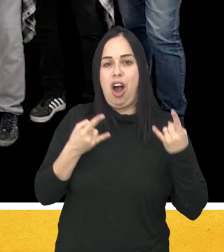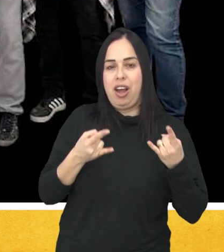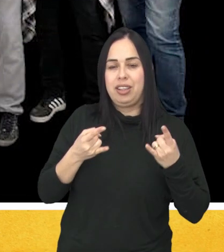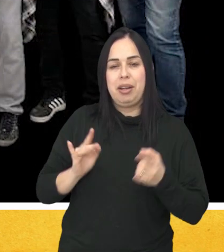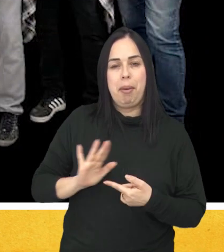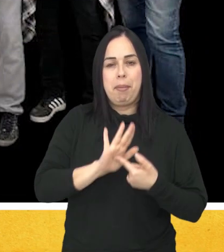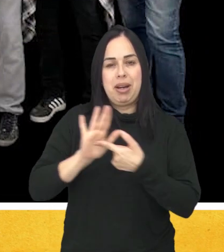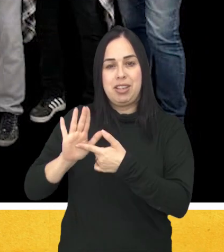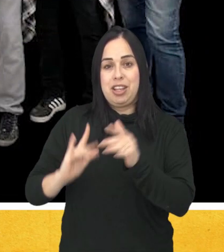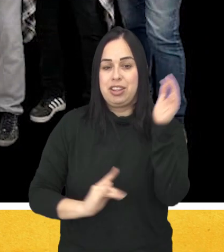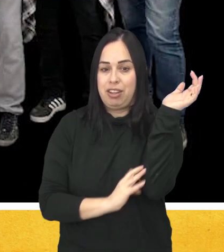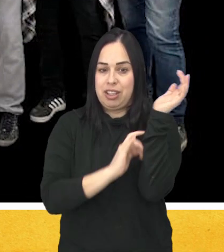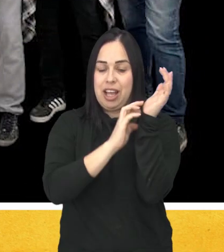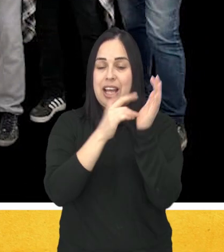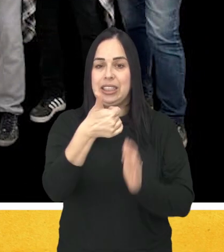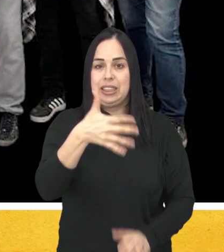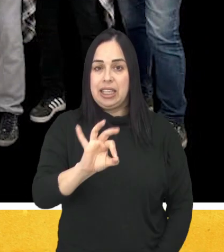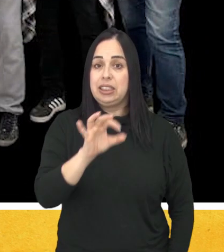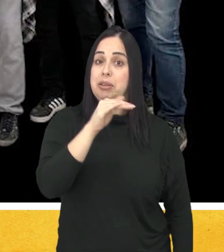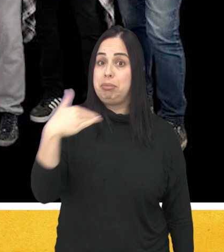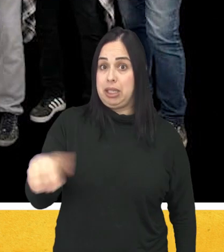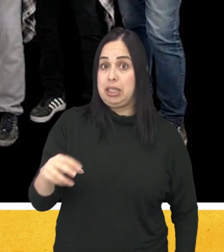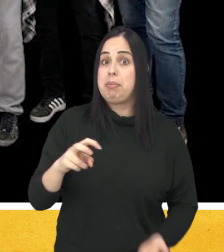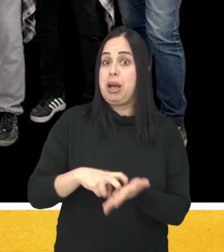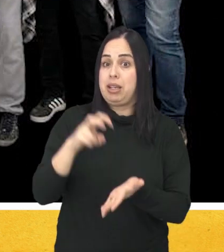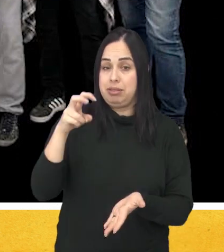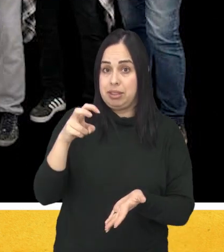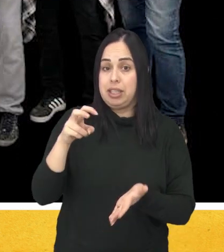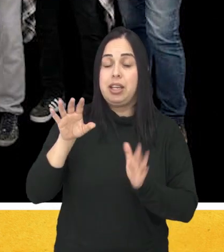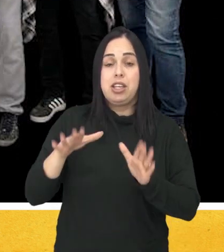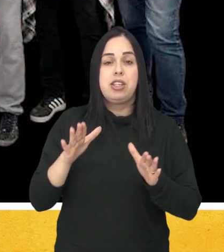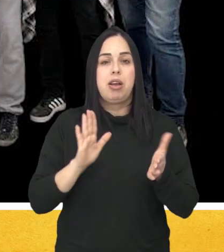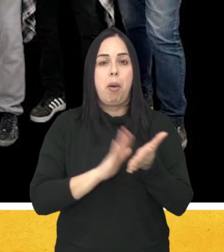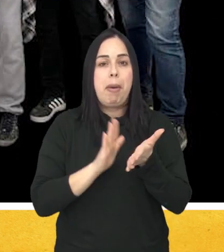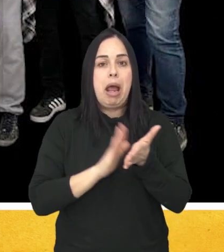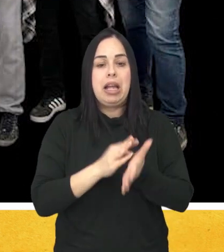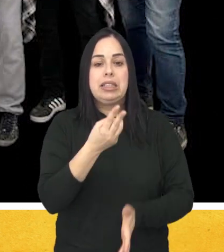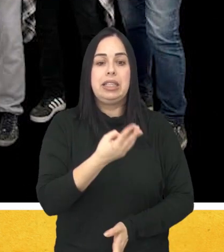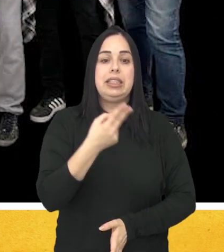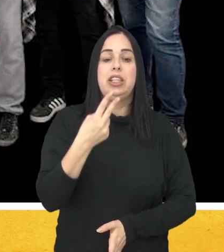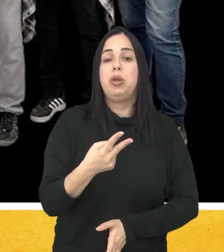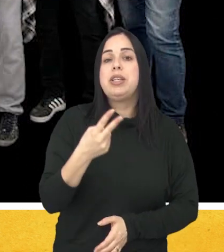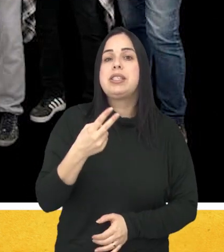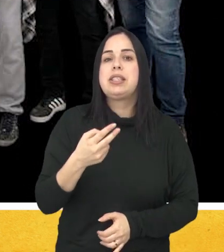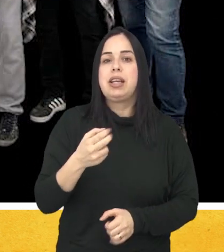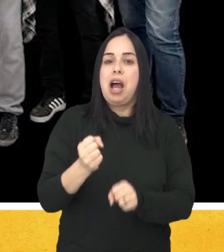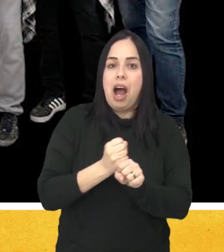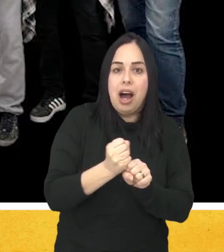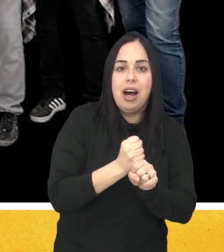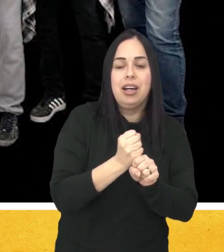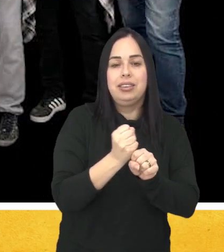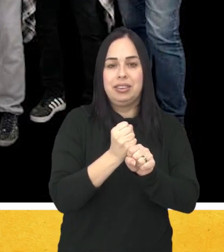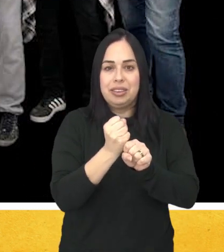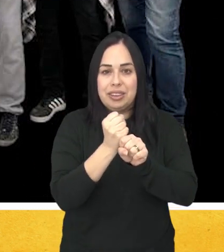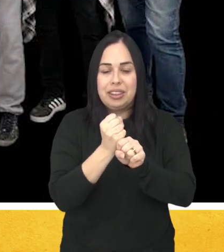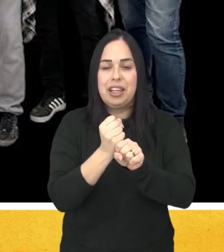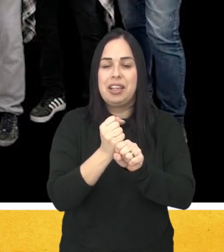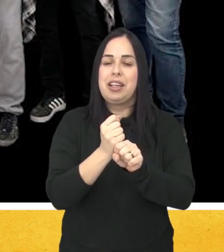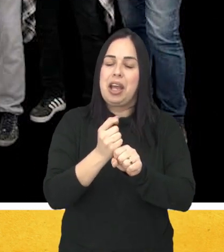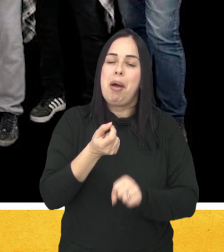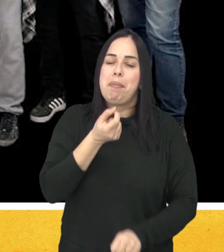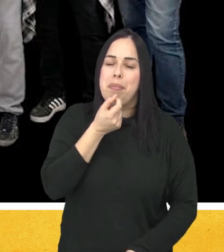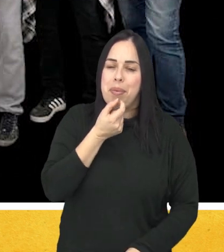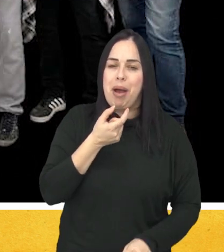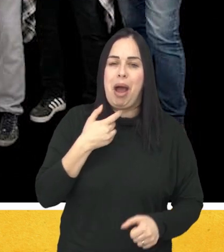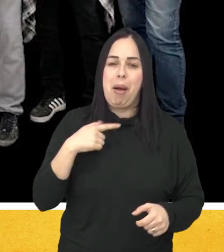se apresenta no Vicentina Aranha às 10h30 da manhã. São 32 anos de carreira com o lema Divertir e se